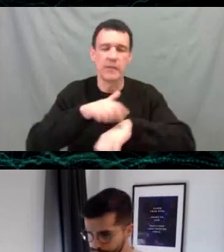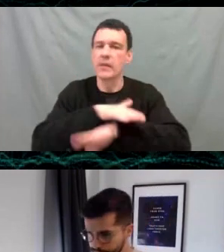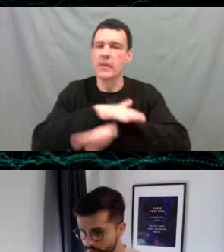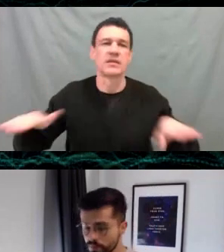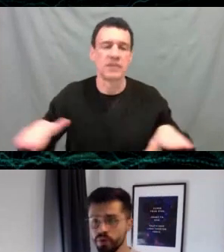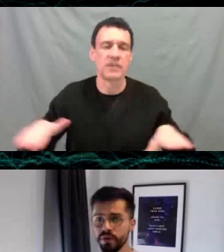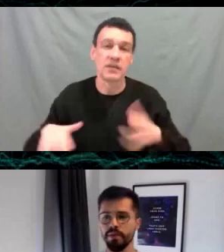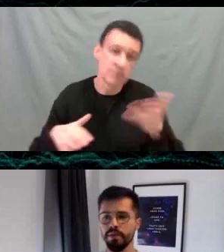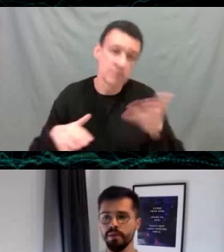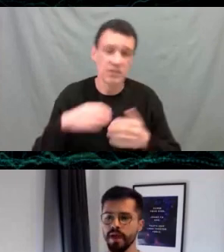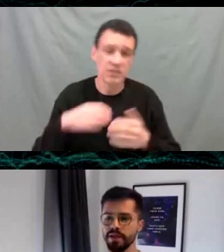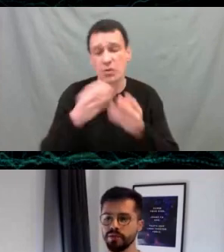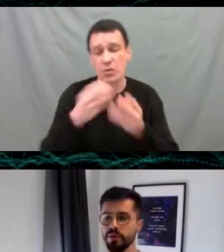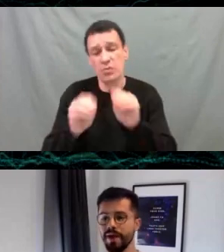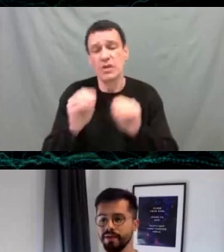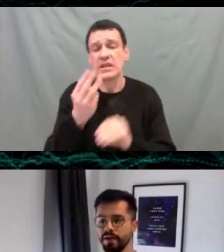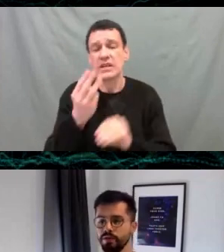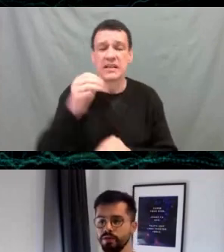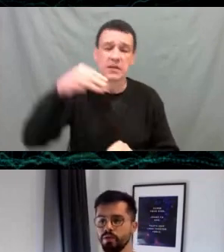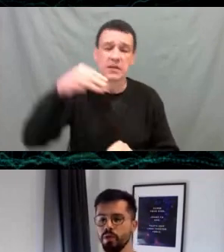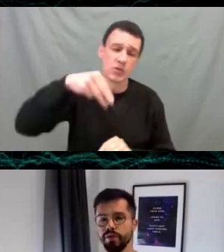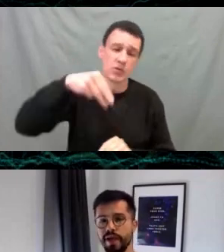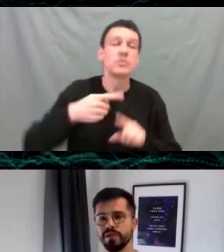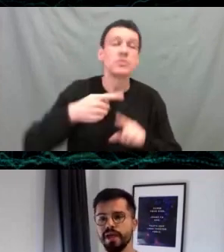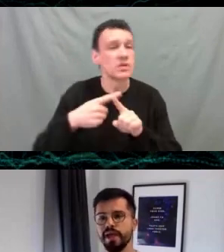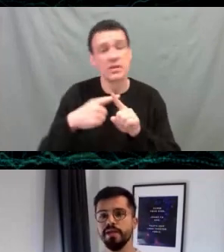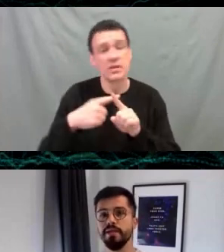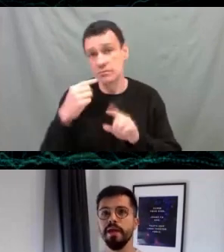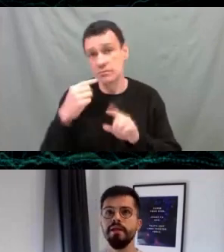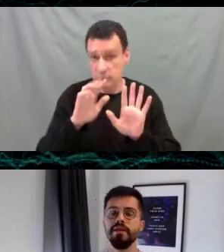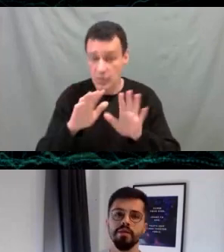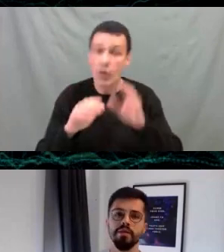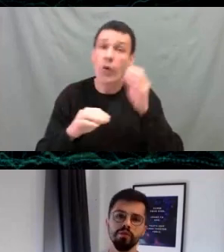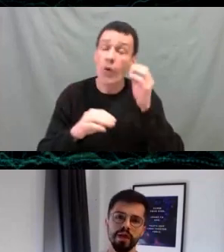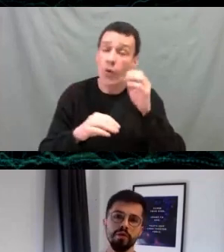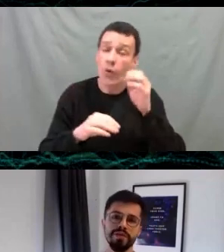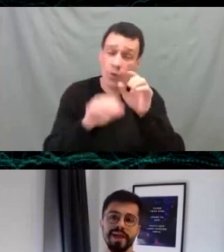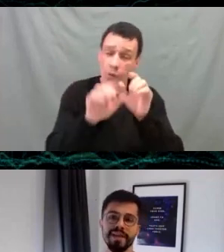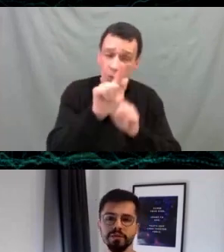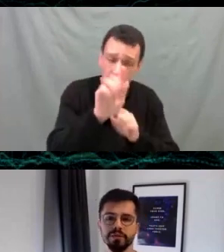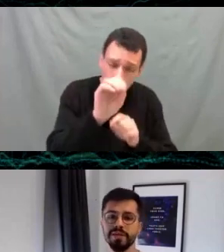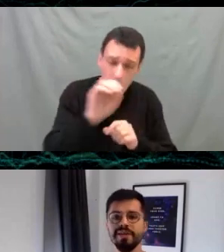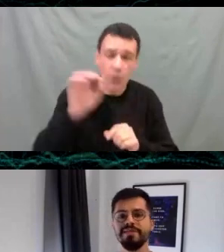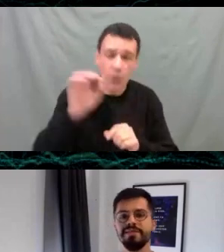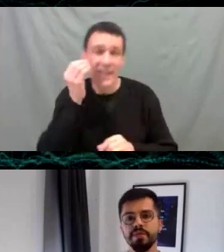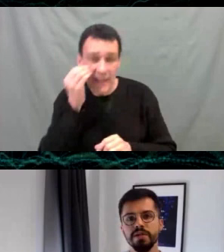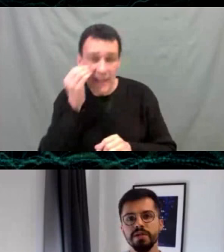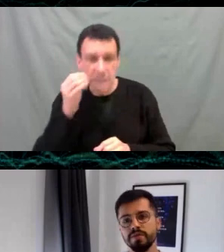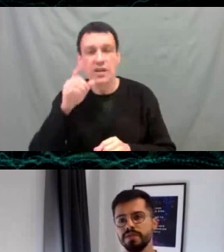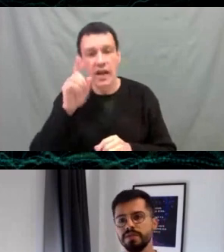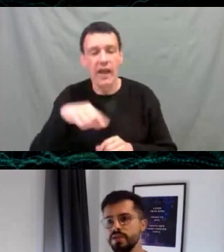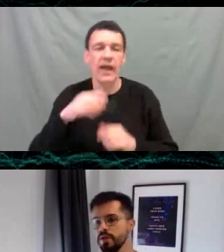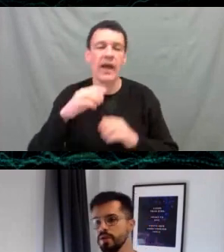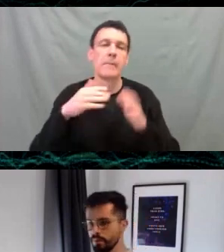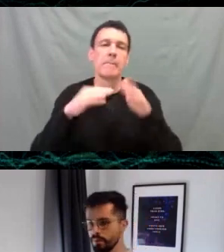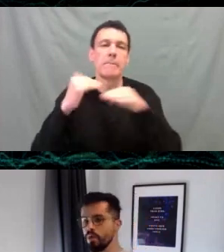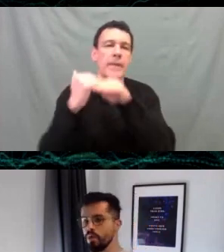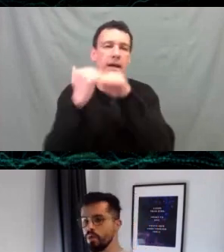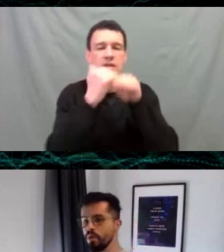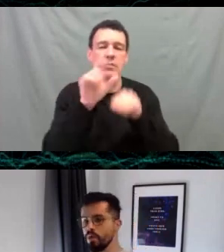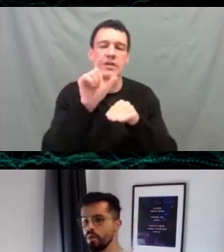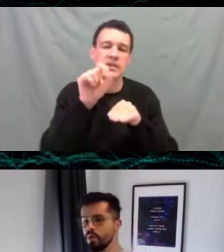minutos por quê Porque a ele Ok Google teste ele tem como tem mais de dez minutos e nem sempre isso é suficiente